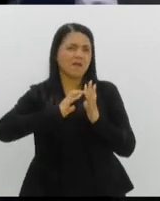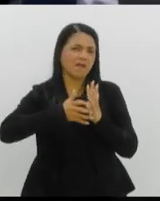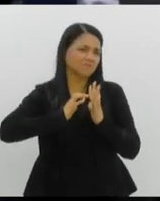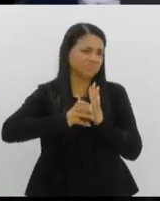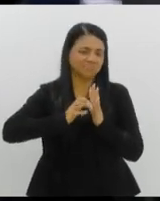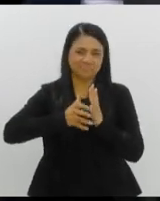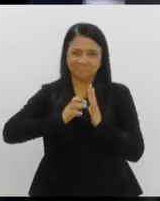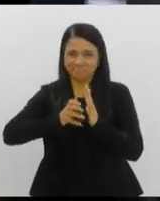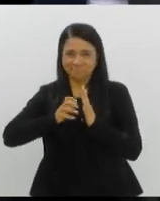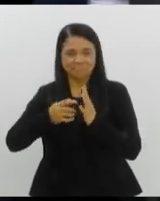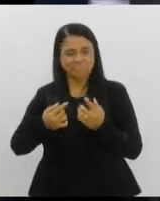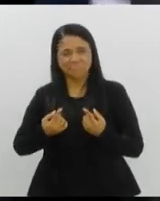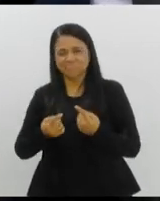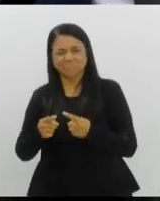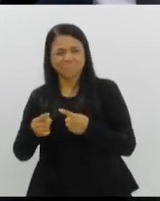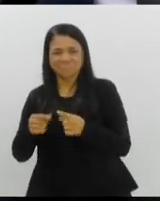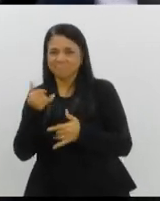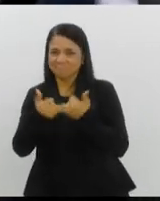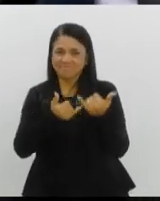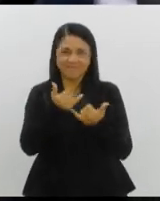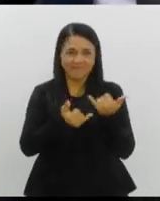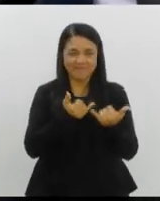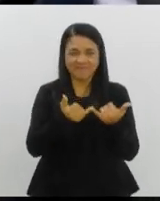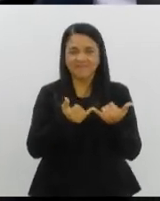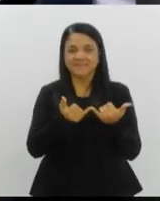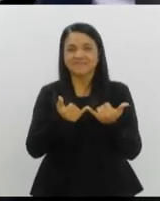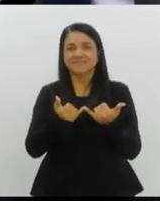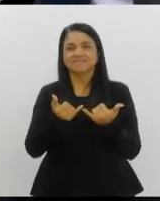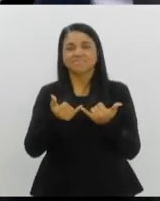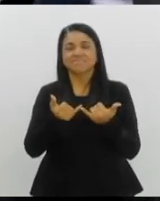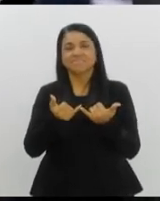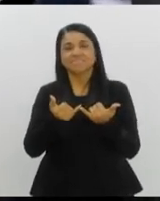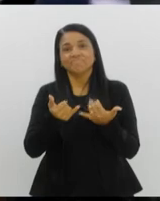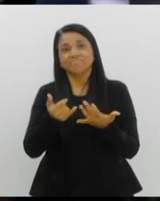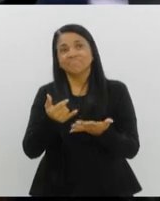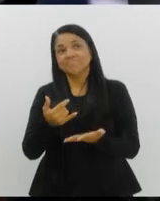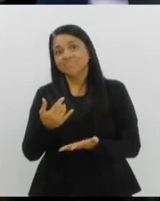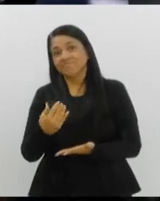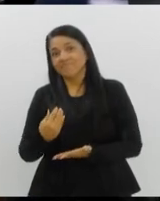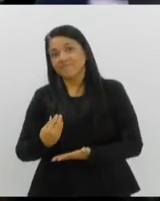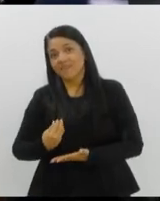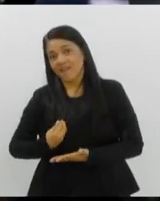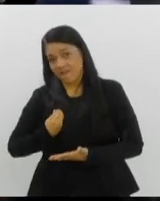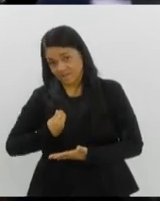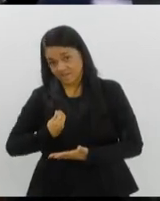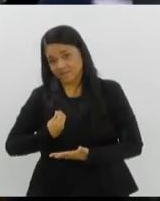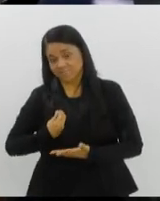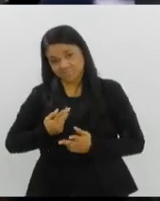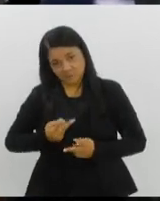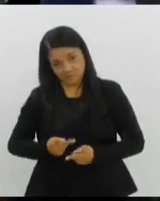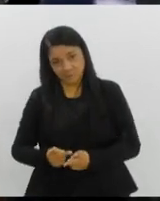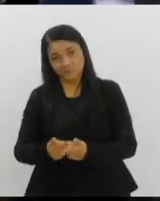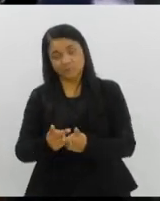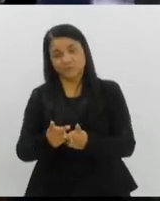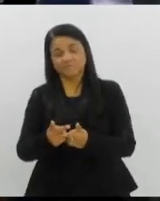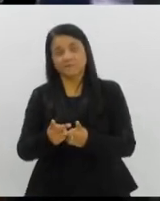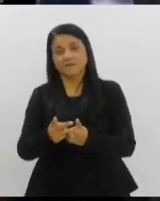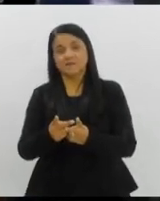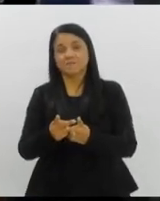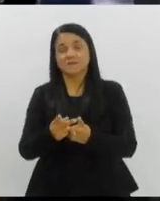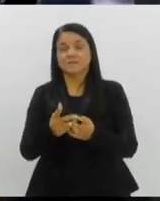partidária, nós temos aí, a vida vai continuar, mas eu queria